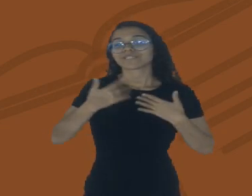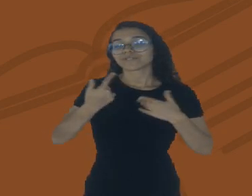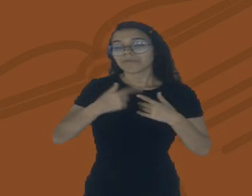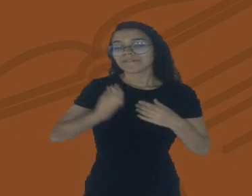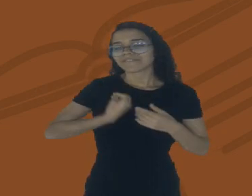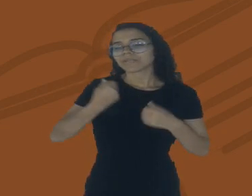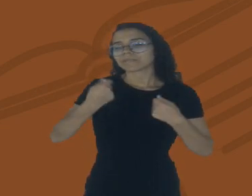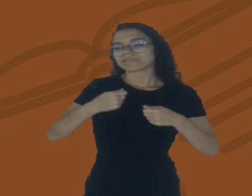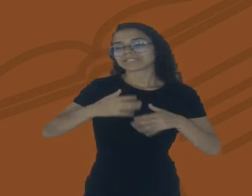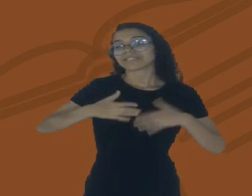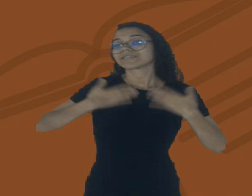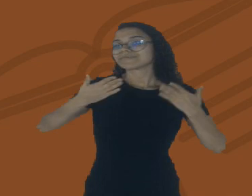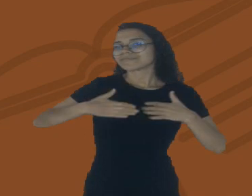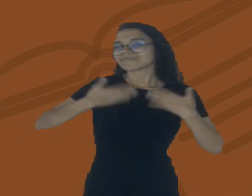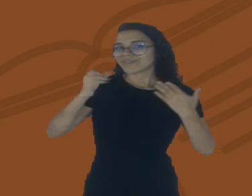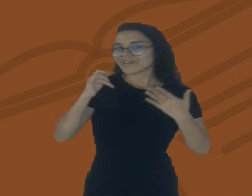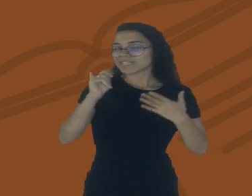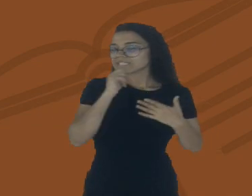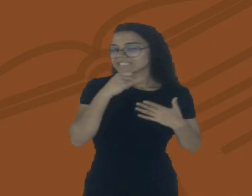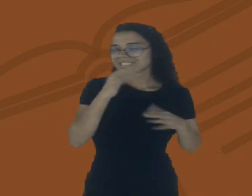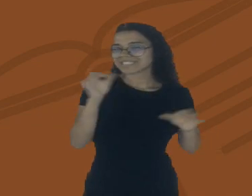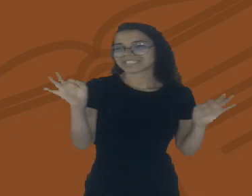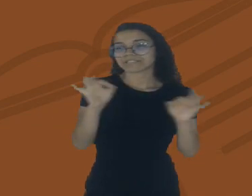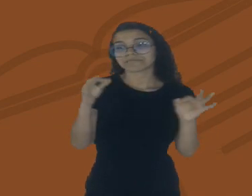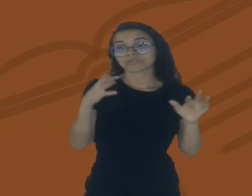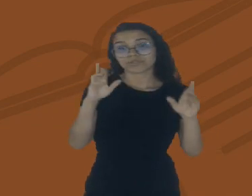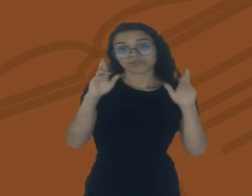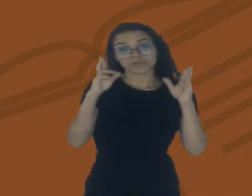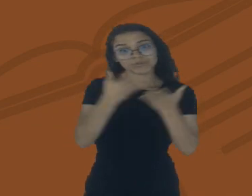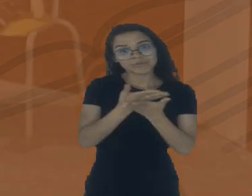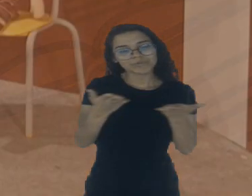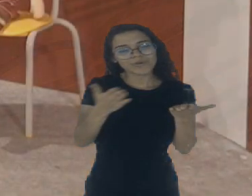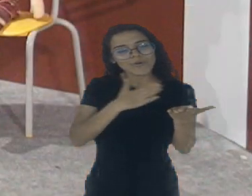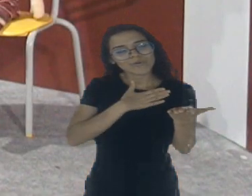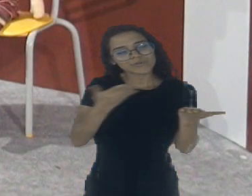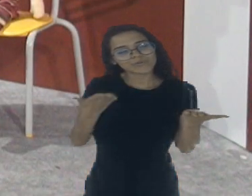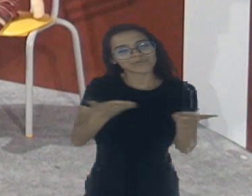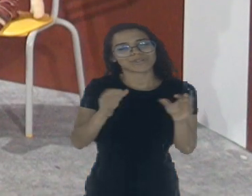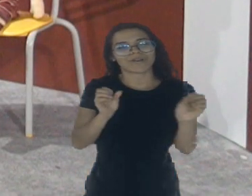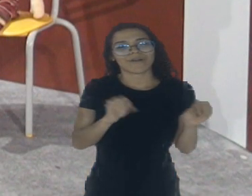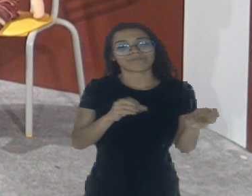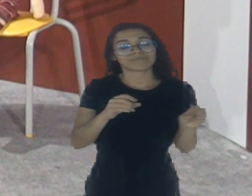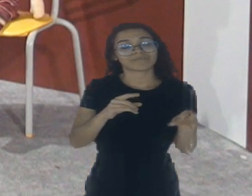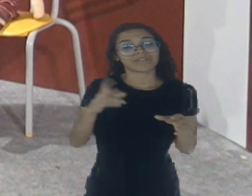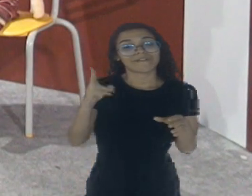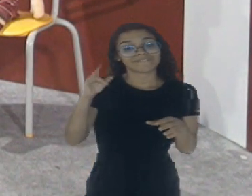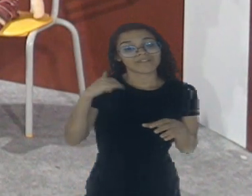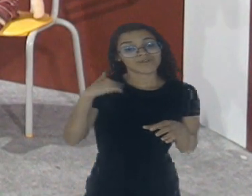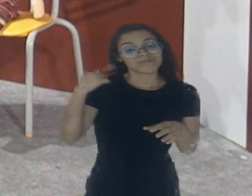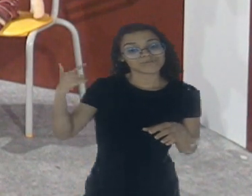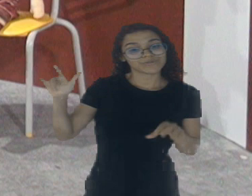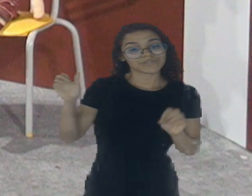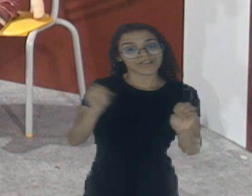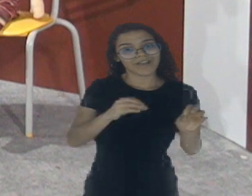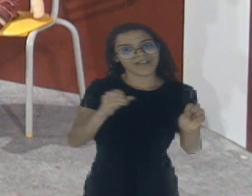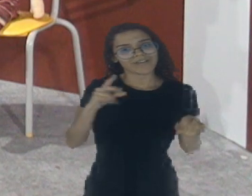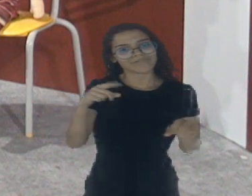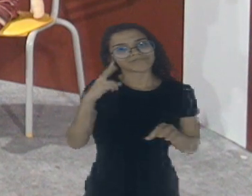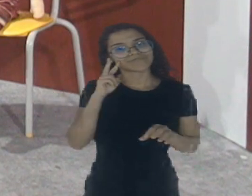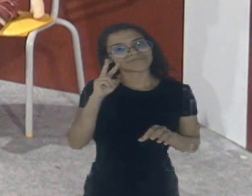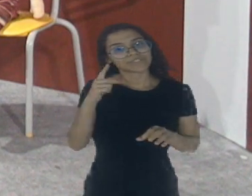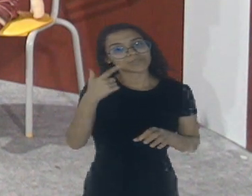alegria, tá certo? Nada de tristeza. Então, eu espero que vocês tenham gostado da aula de hoje. A gente se encontra na próxima aula, tá